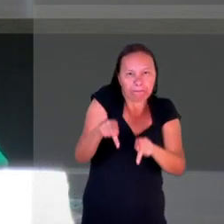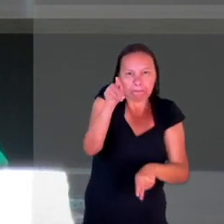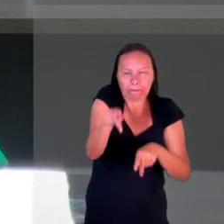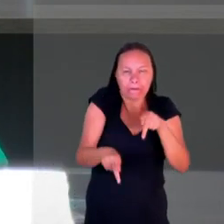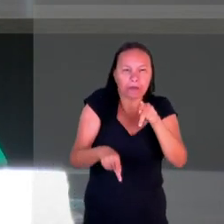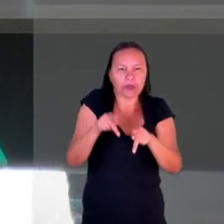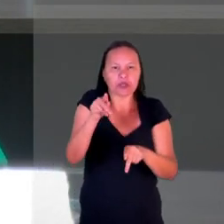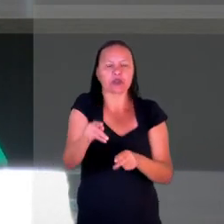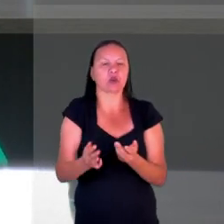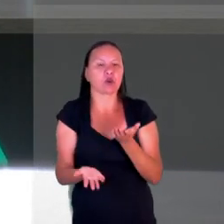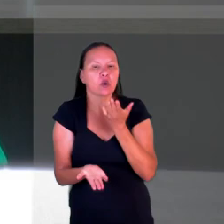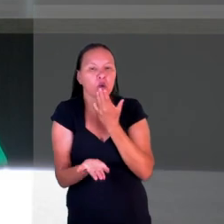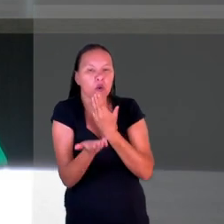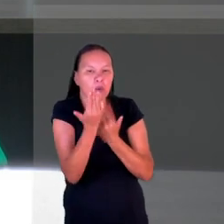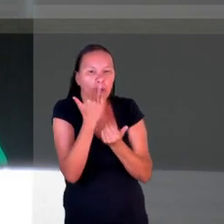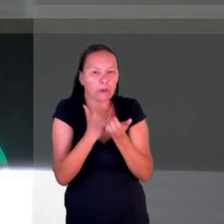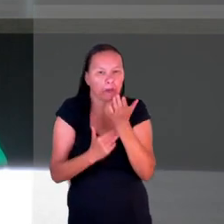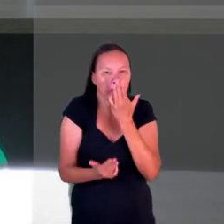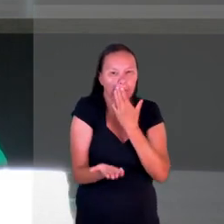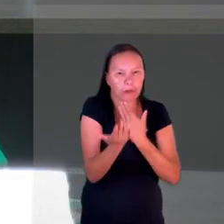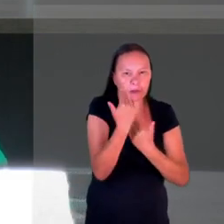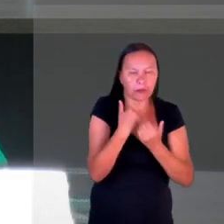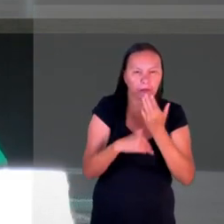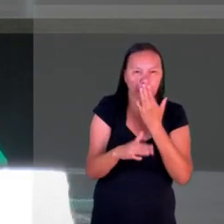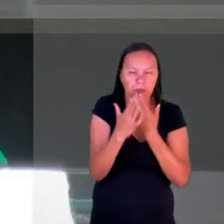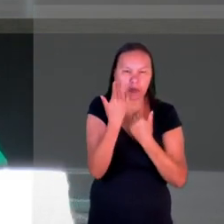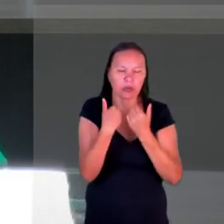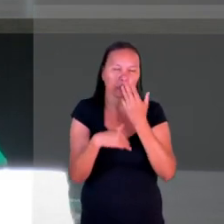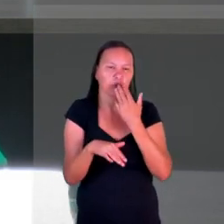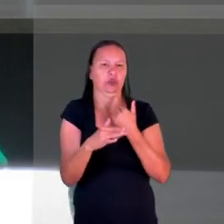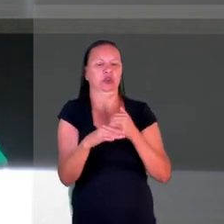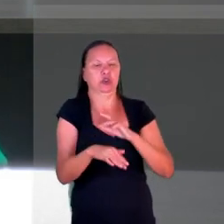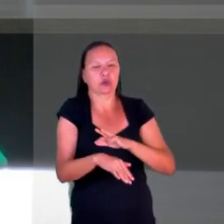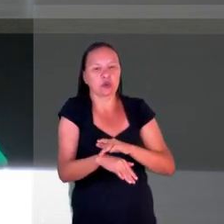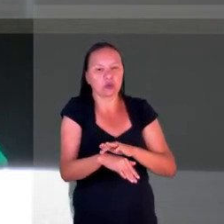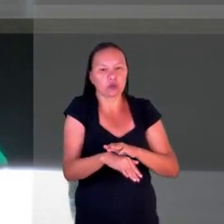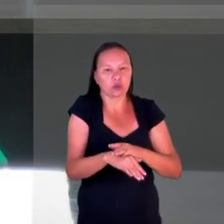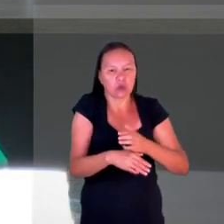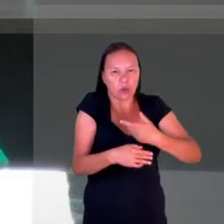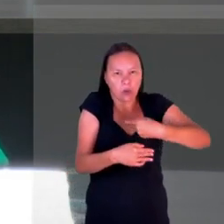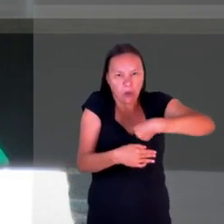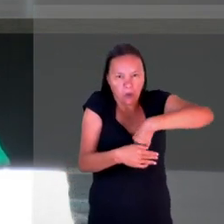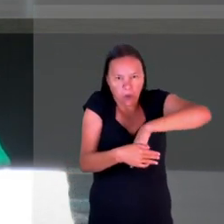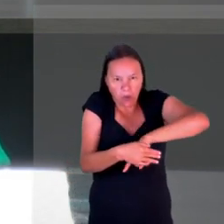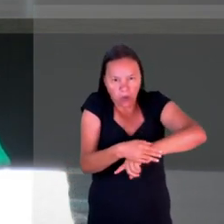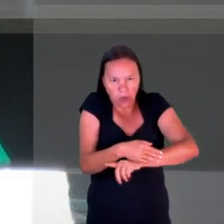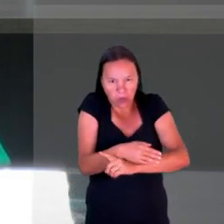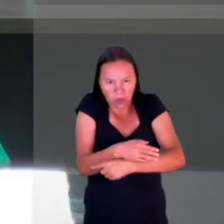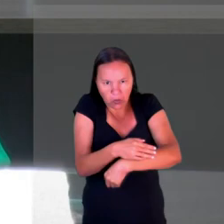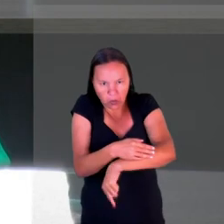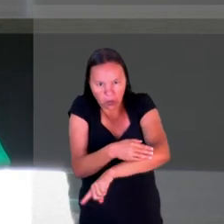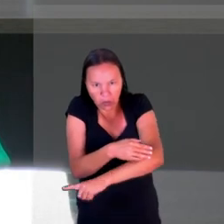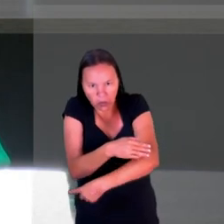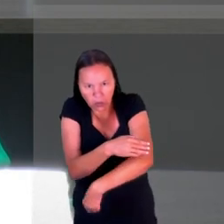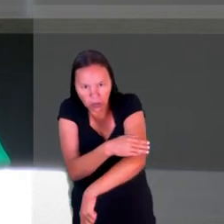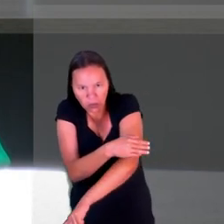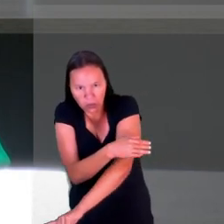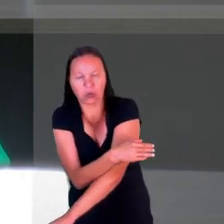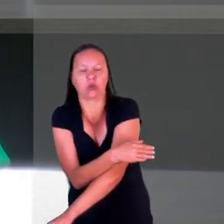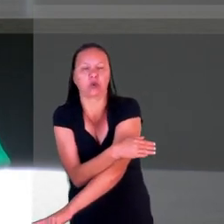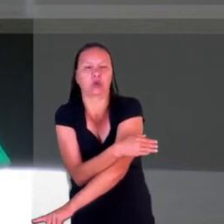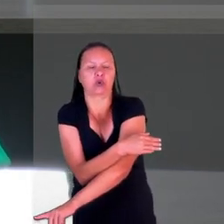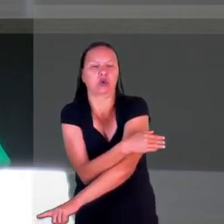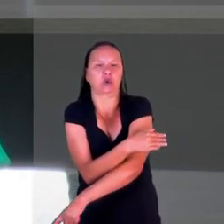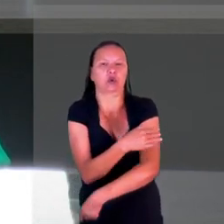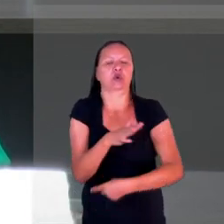consumo dos alimentos Ultra processados à doença de crom né Então a prova de